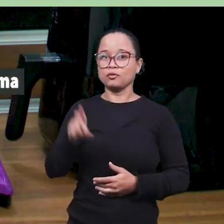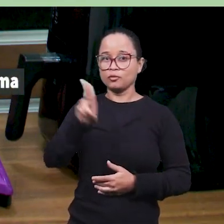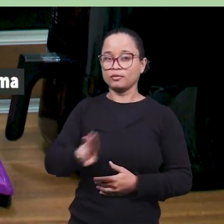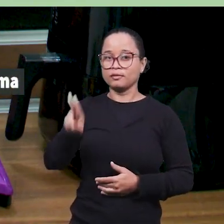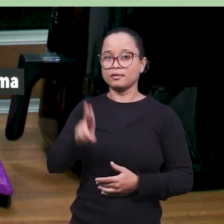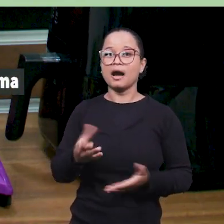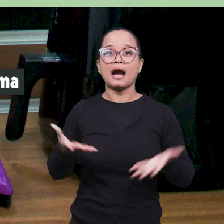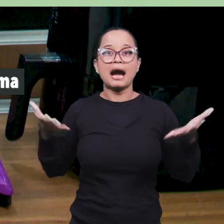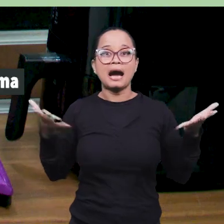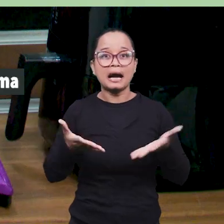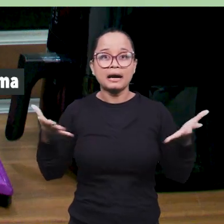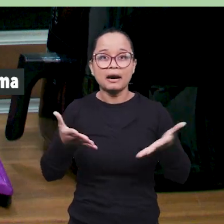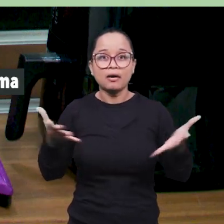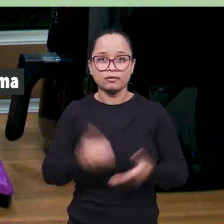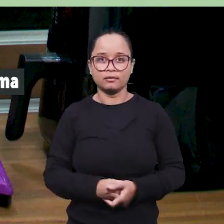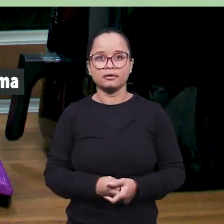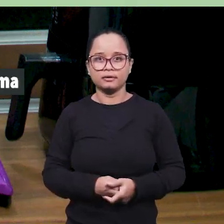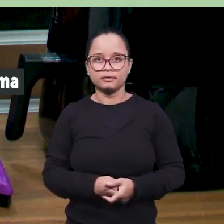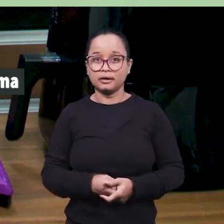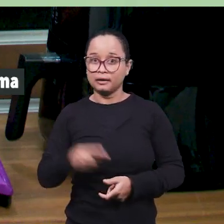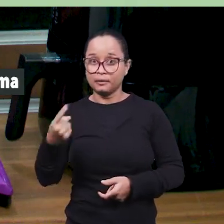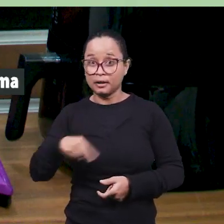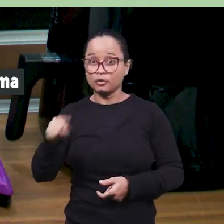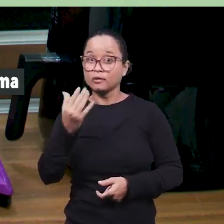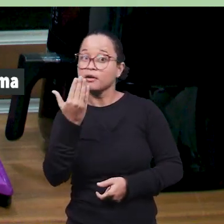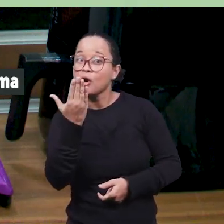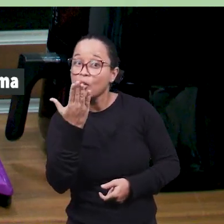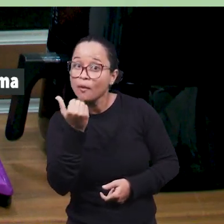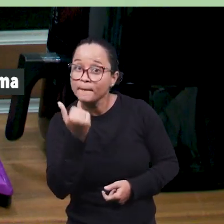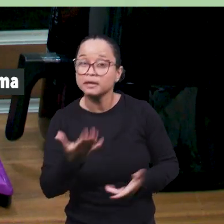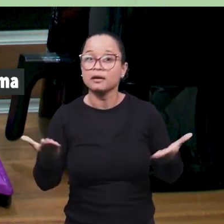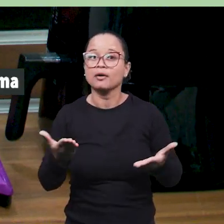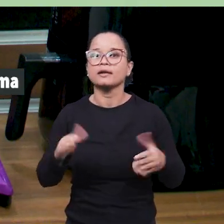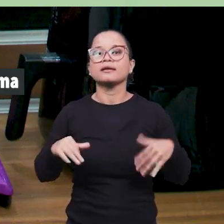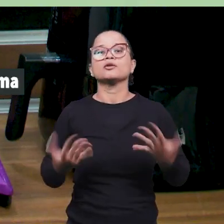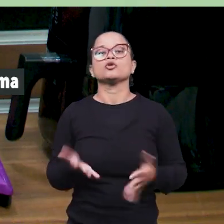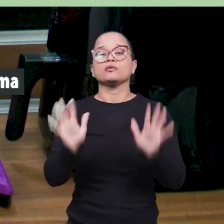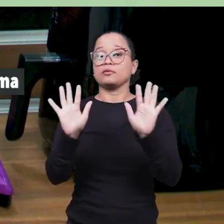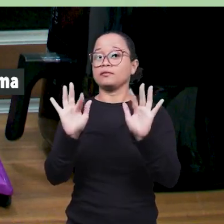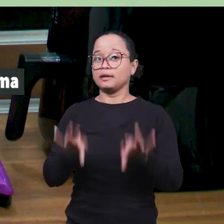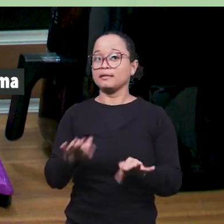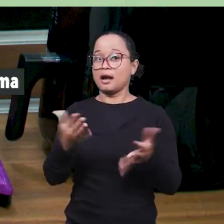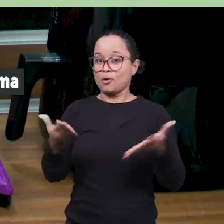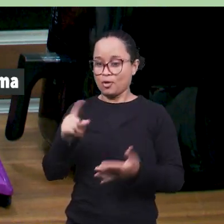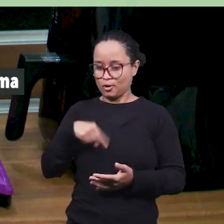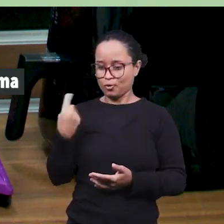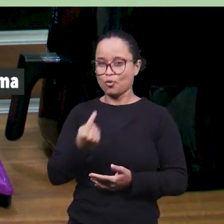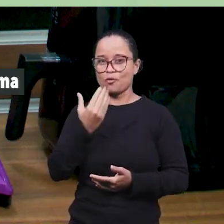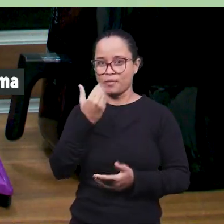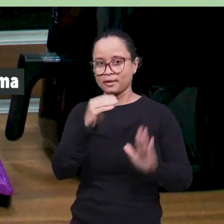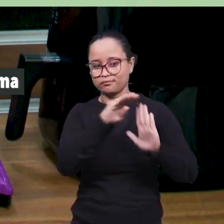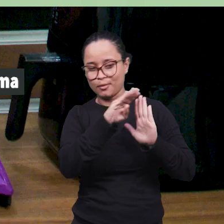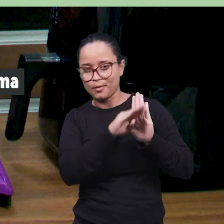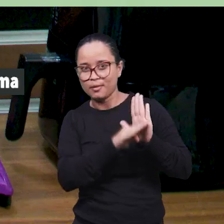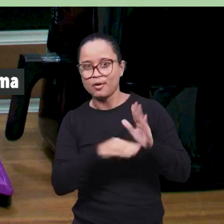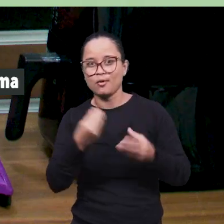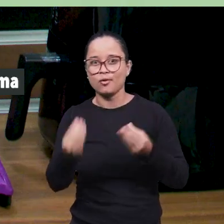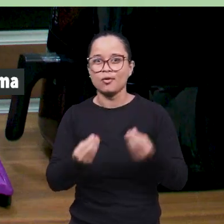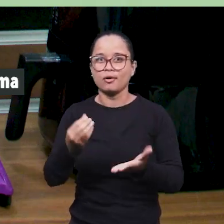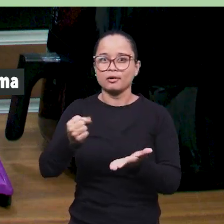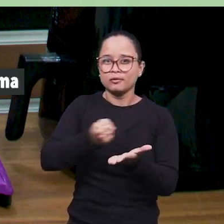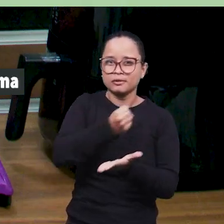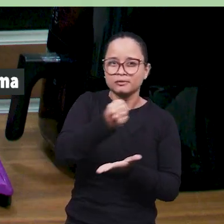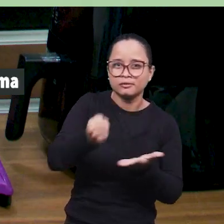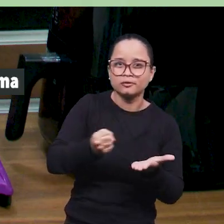utilizar ele agora para o fundo do nosso ratatouille. E nós vamos finalizar o nosso ratatouille também com o nosso